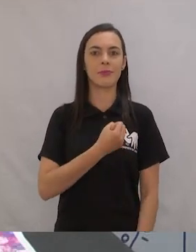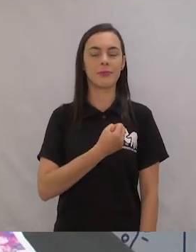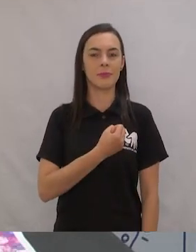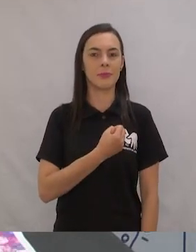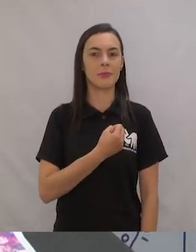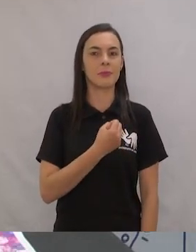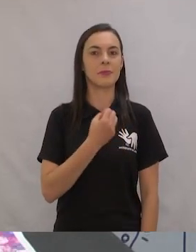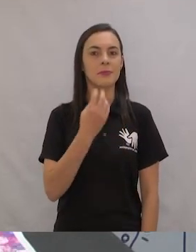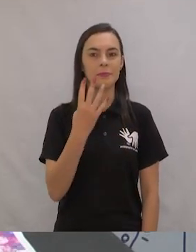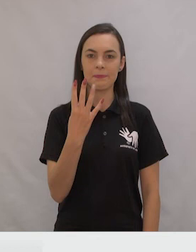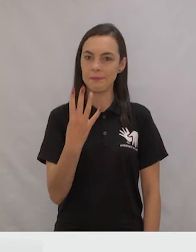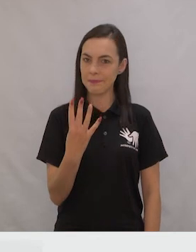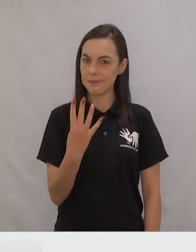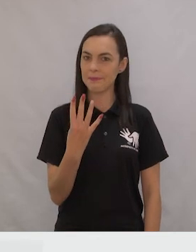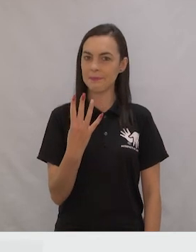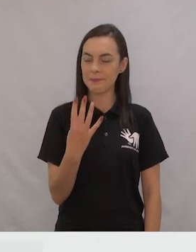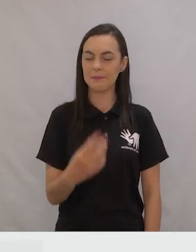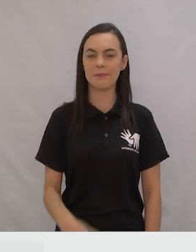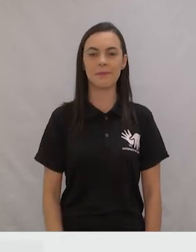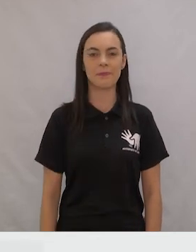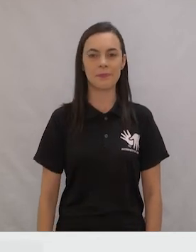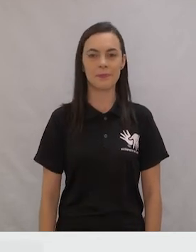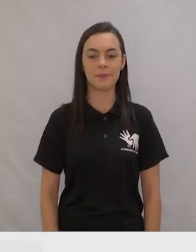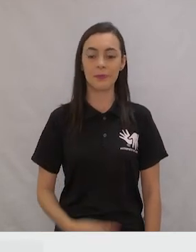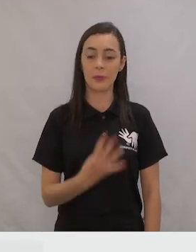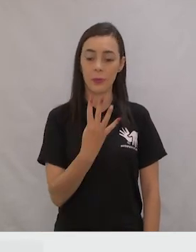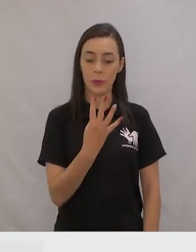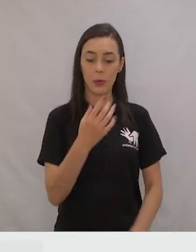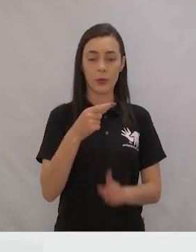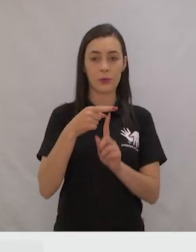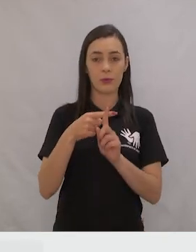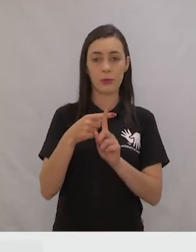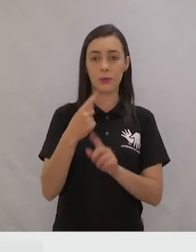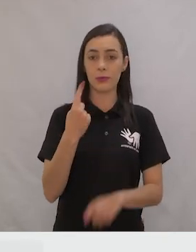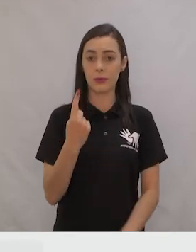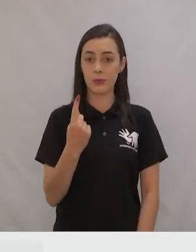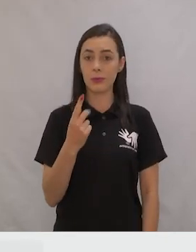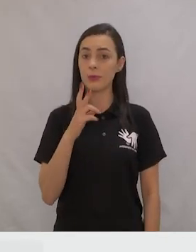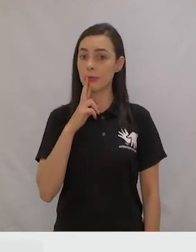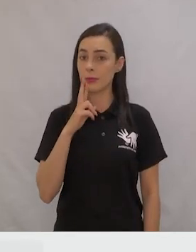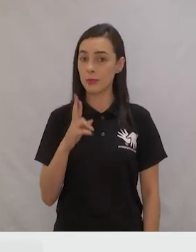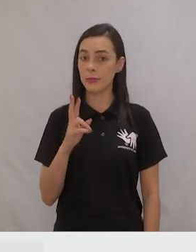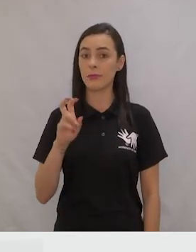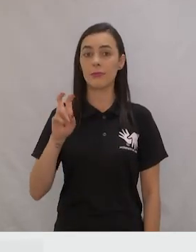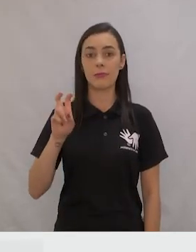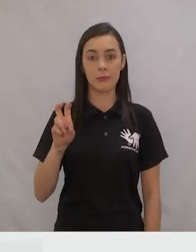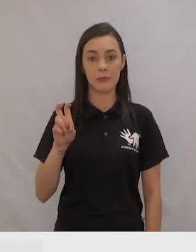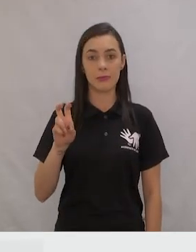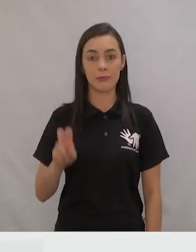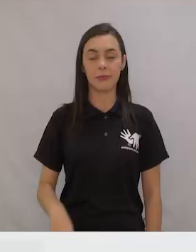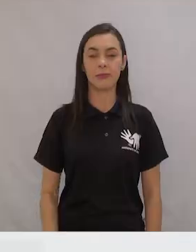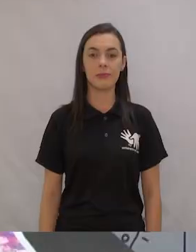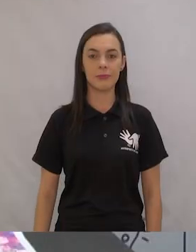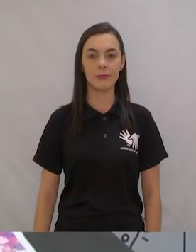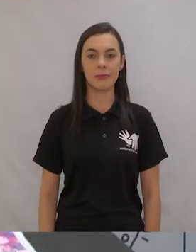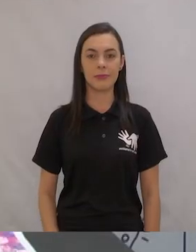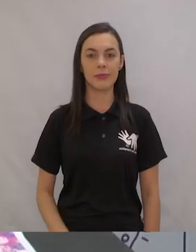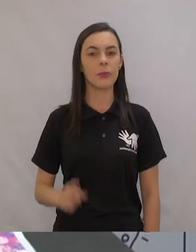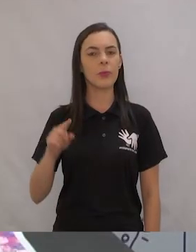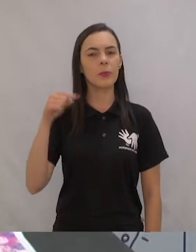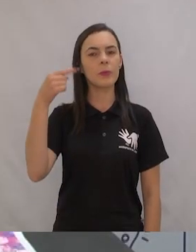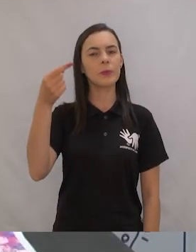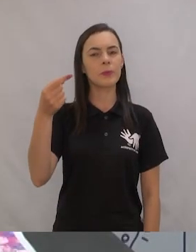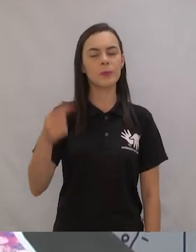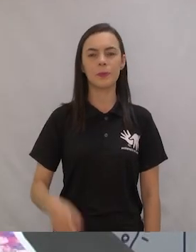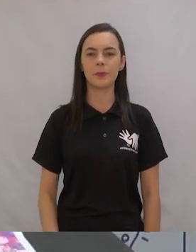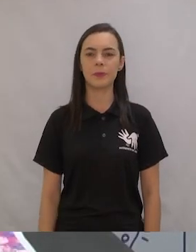é o número 4. 4 mais 1 é igual a 5. Vamos